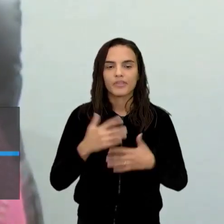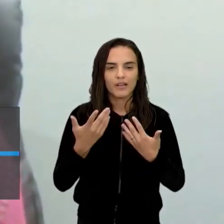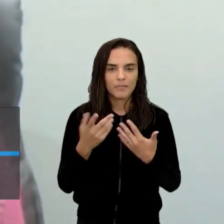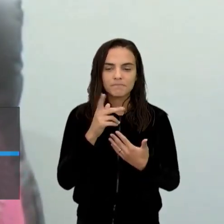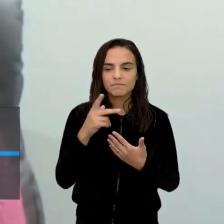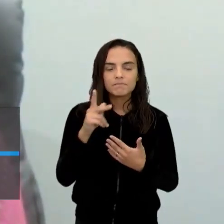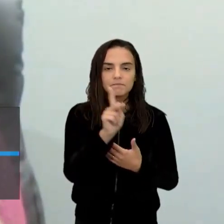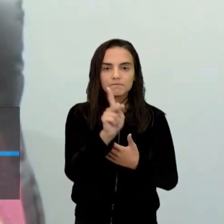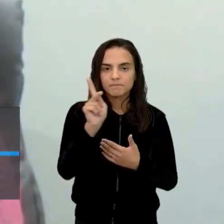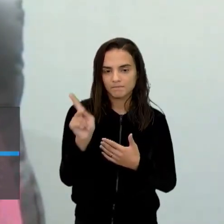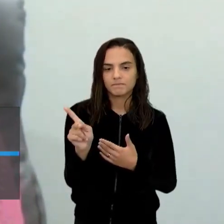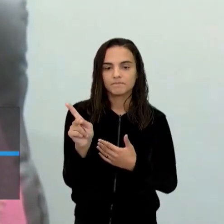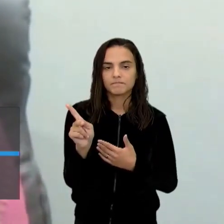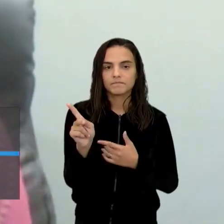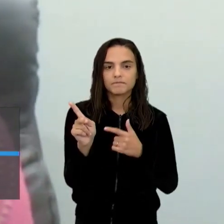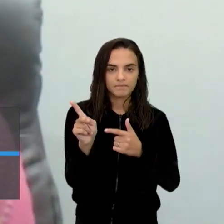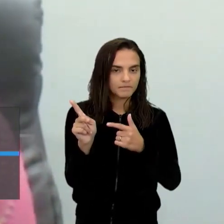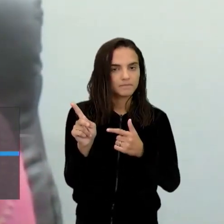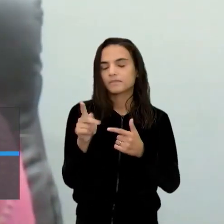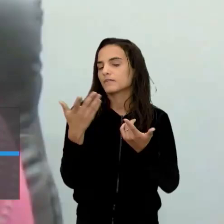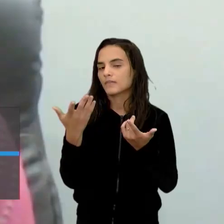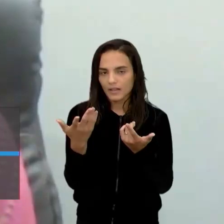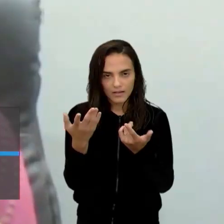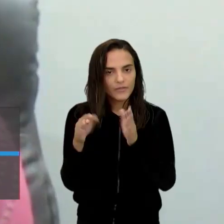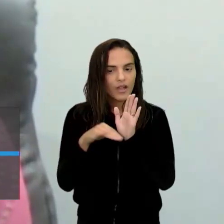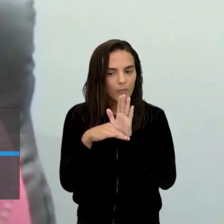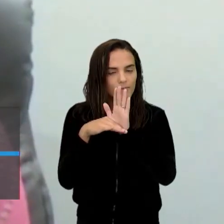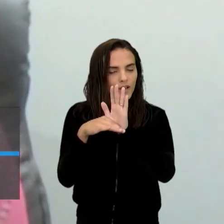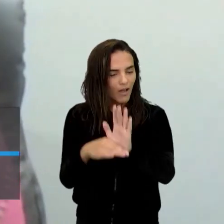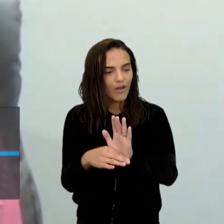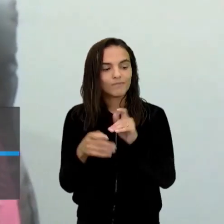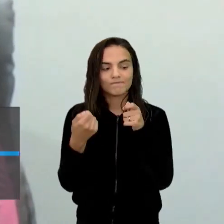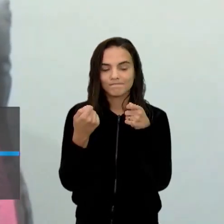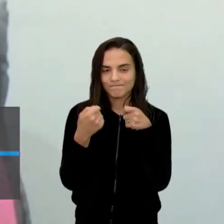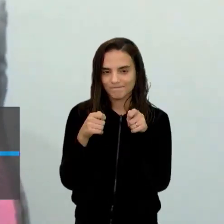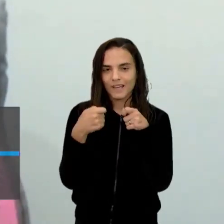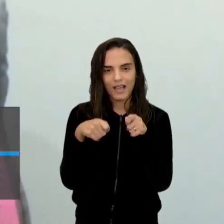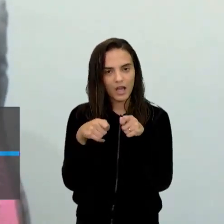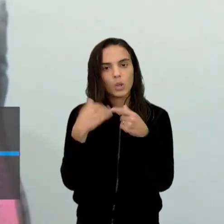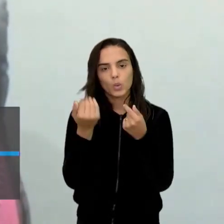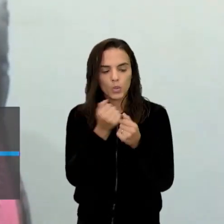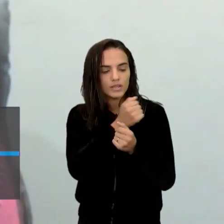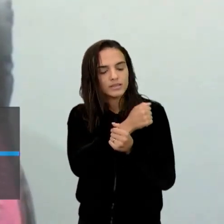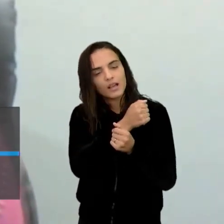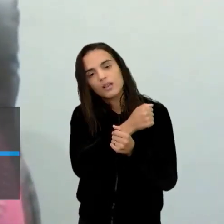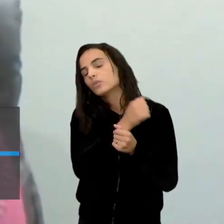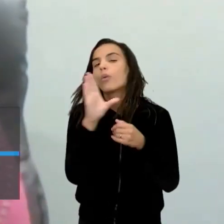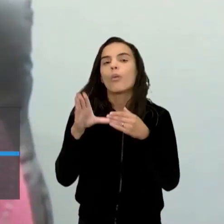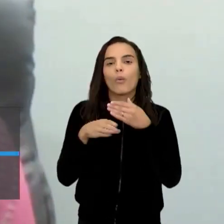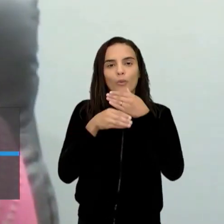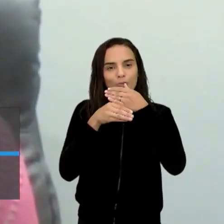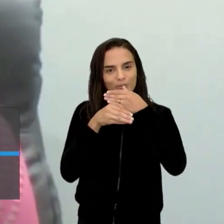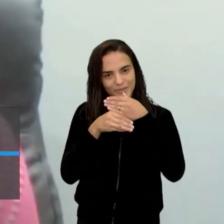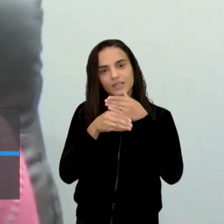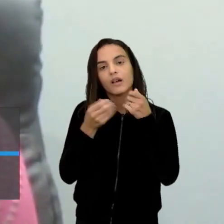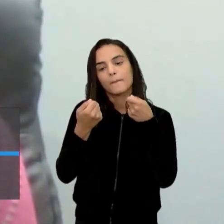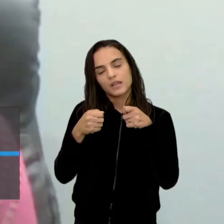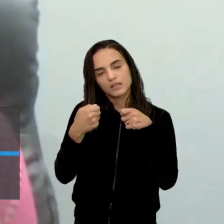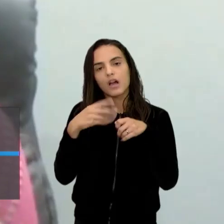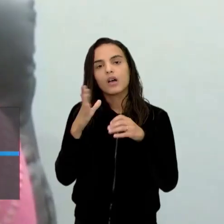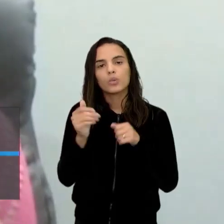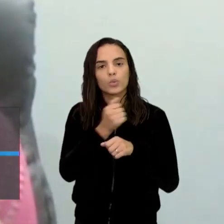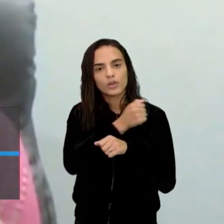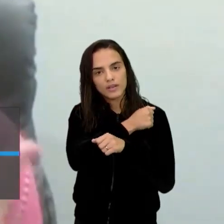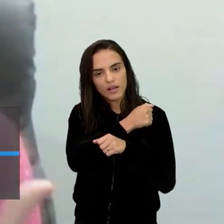Esses professores, eles vêm suprir as necessidades desses alunos, complementar as necessidades desses